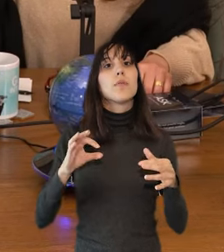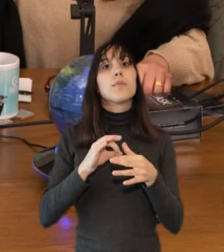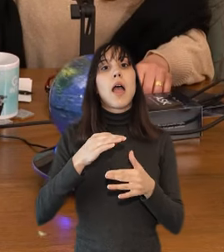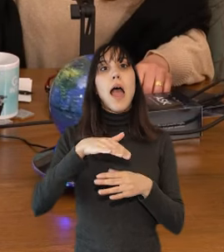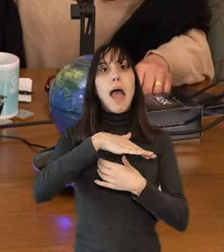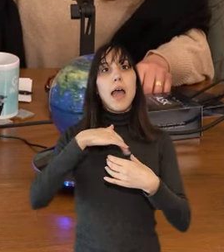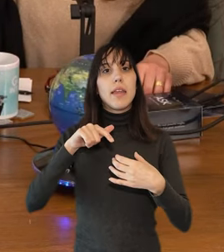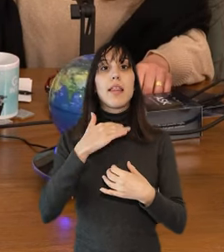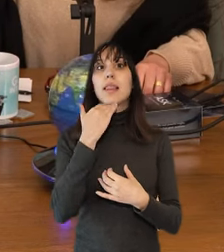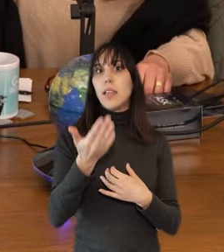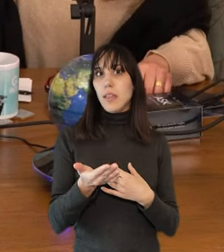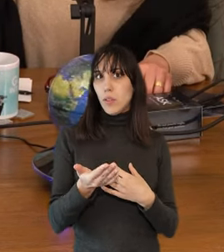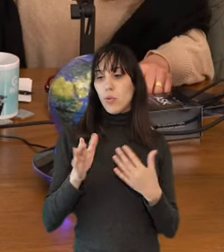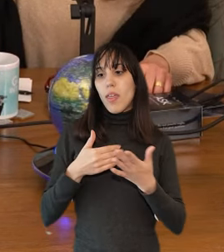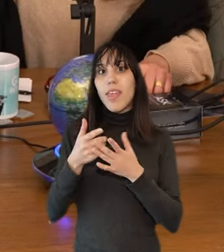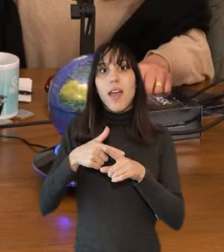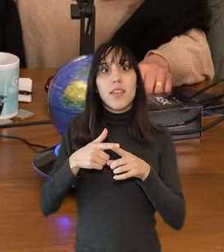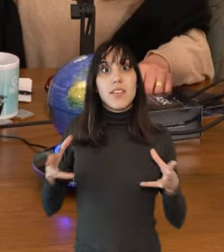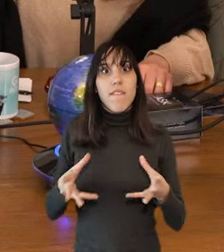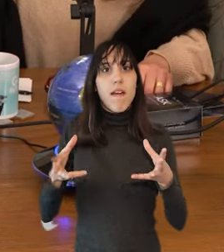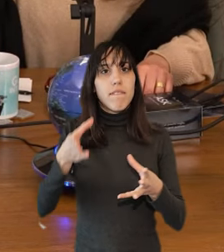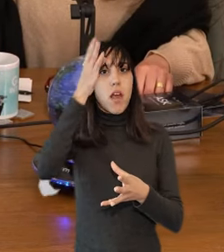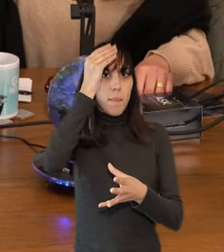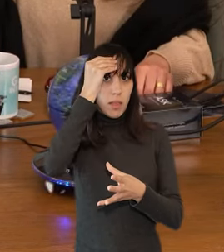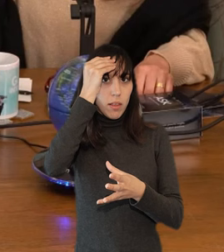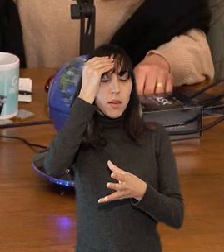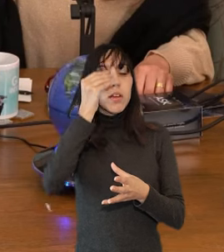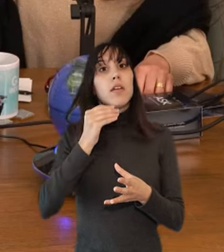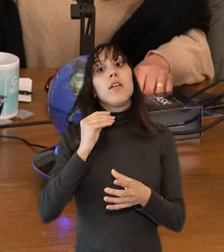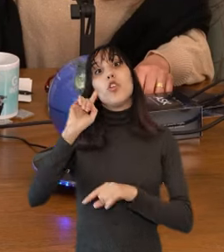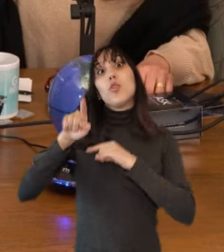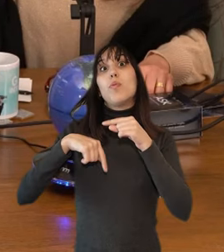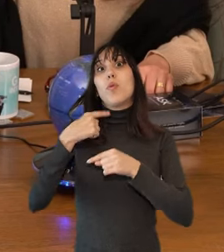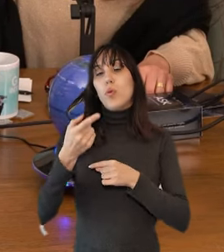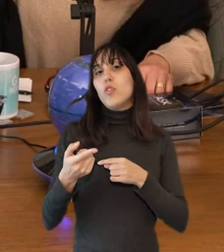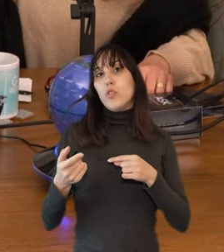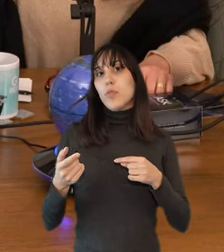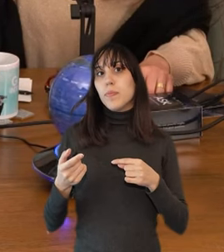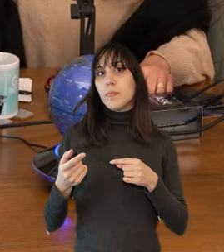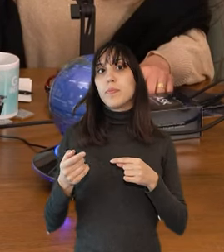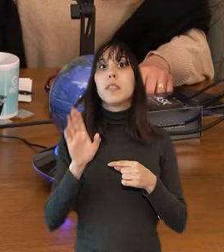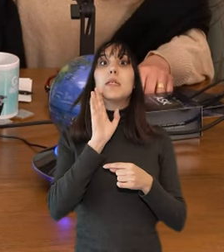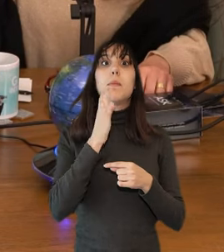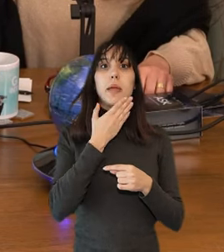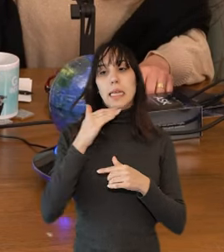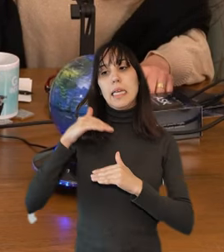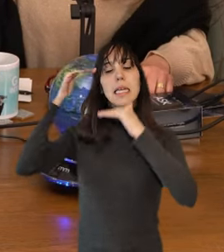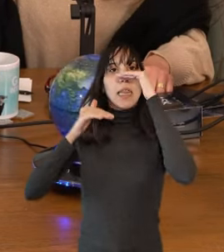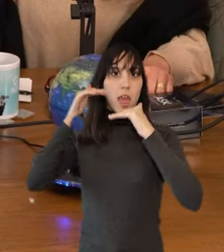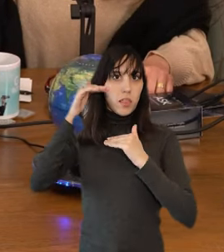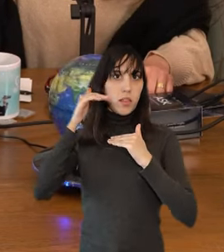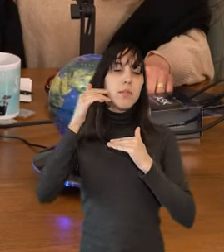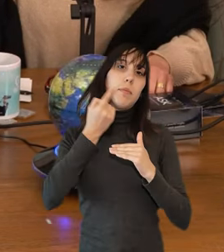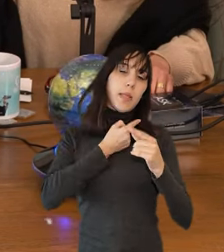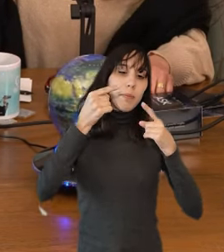é é aquilo que mais motiva a aprender eh e depois chegando também dependendo da idade há sempre